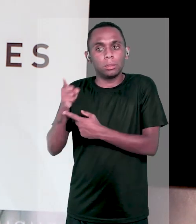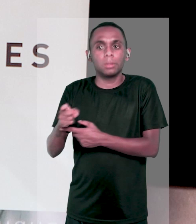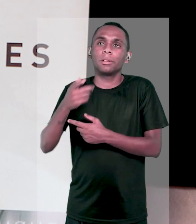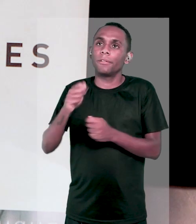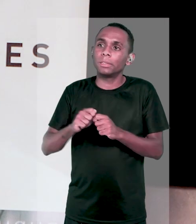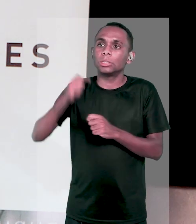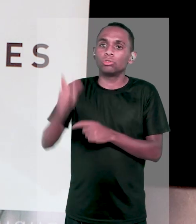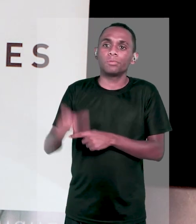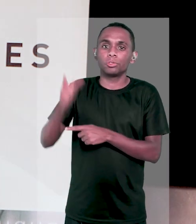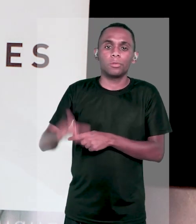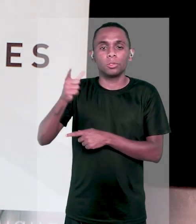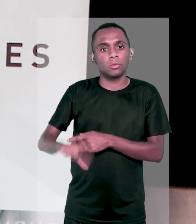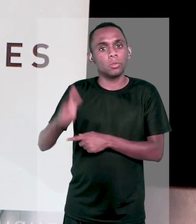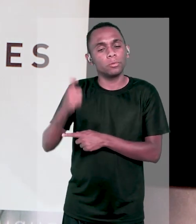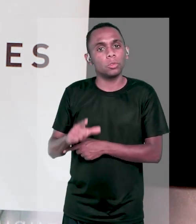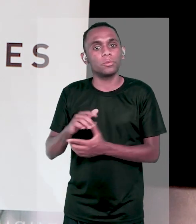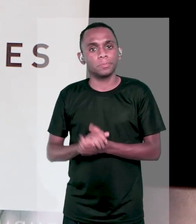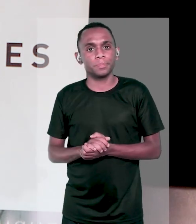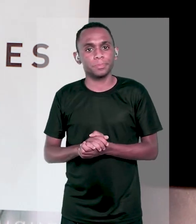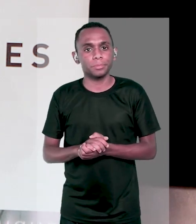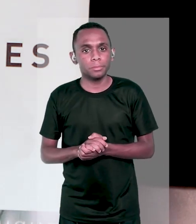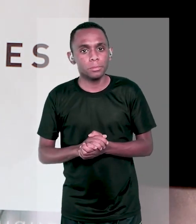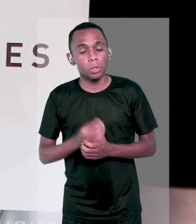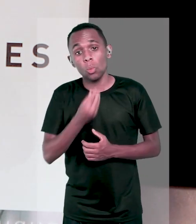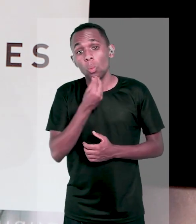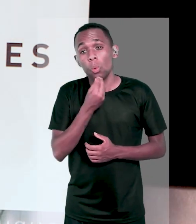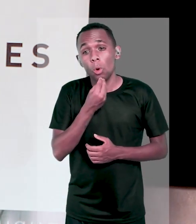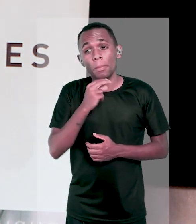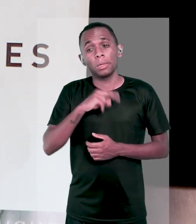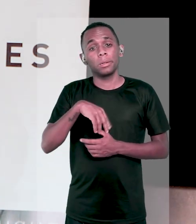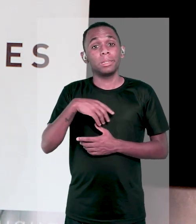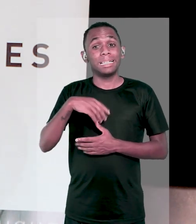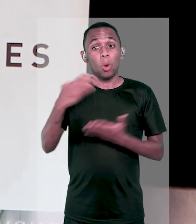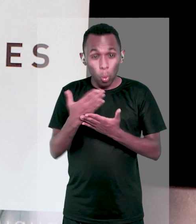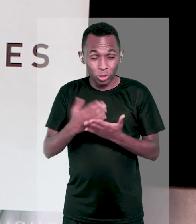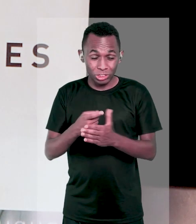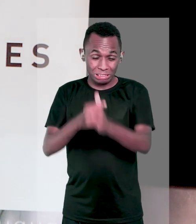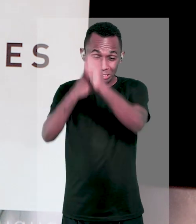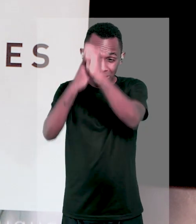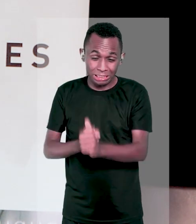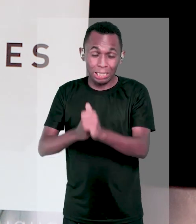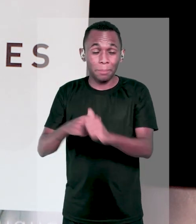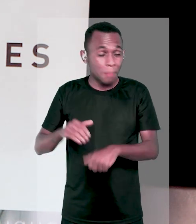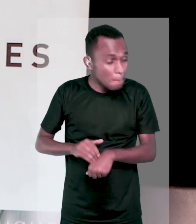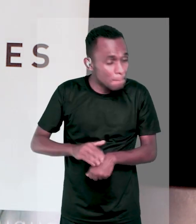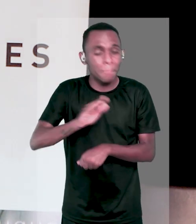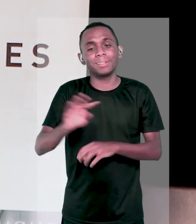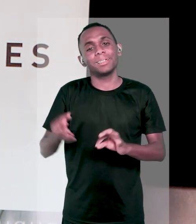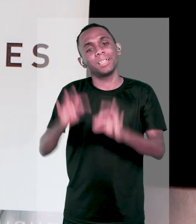polarização significa o que? significa a redução de fenômenos complexos a categorias